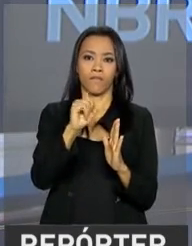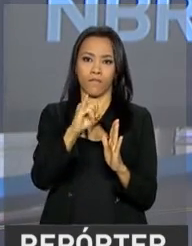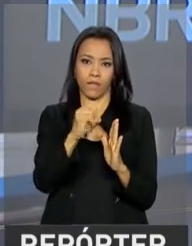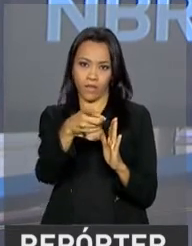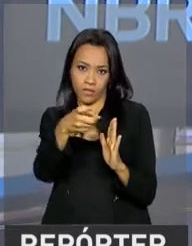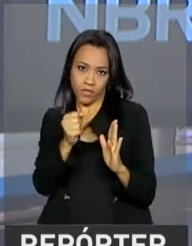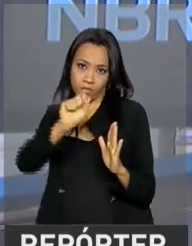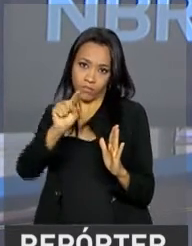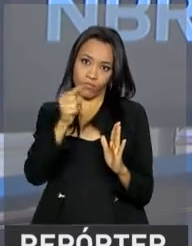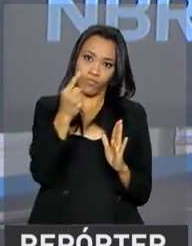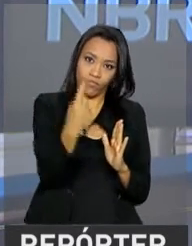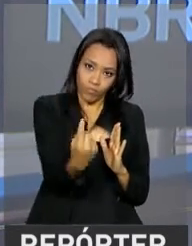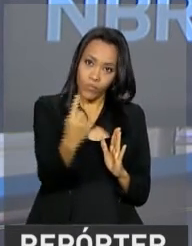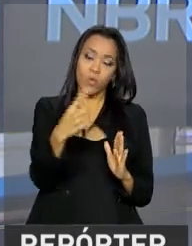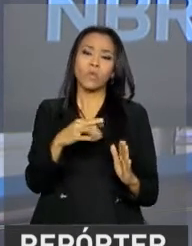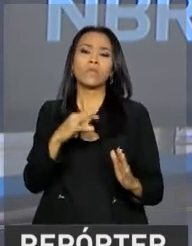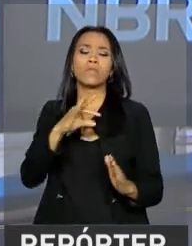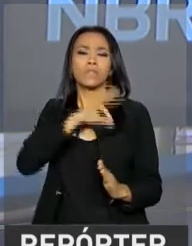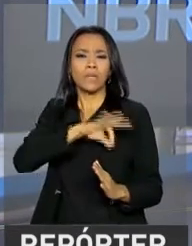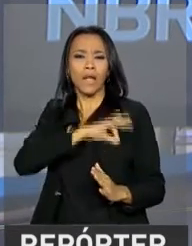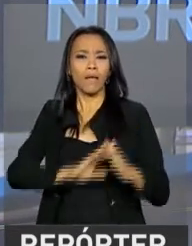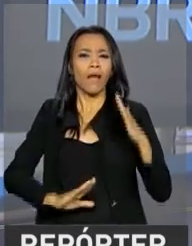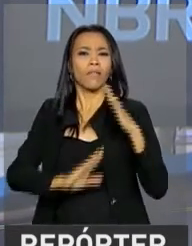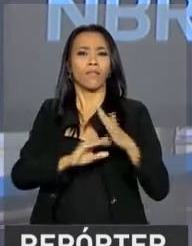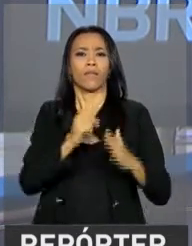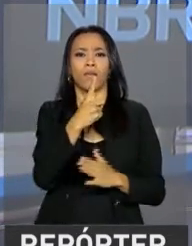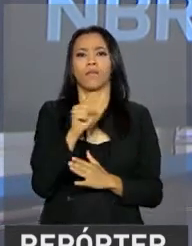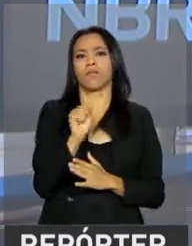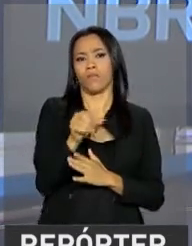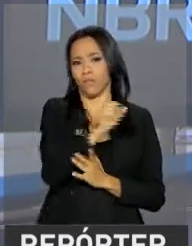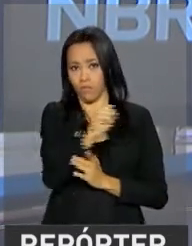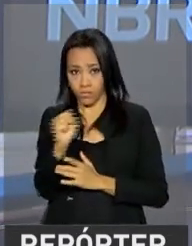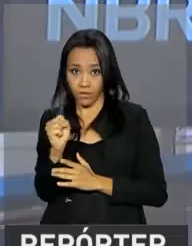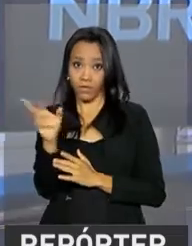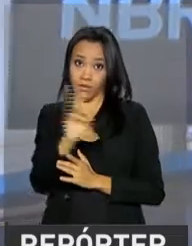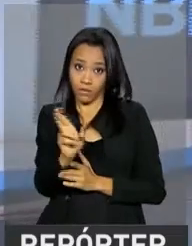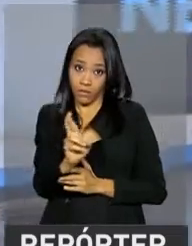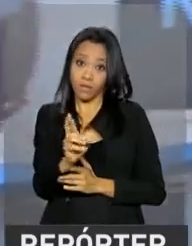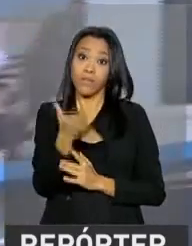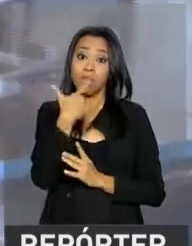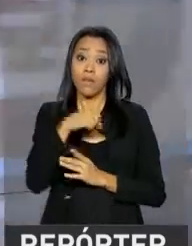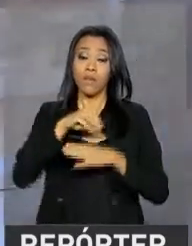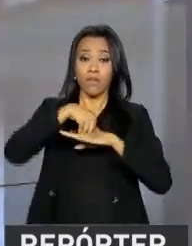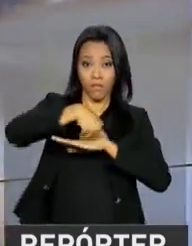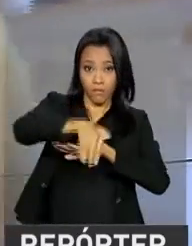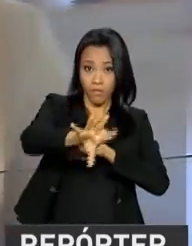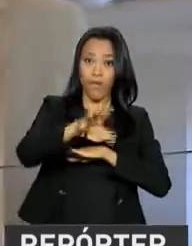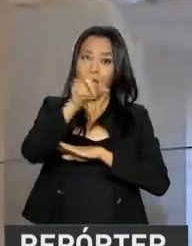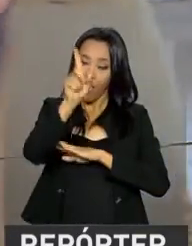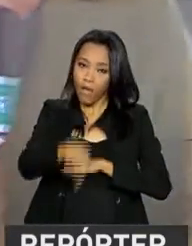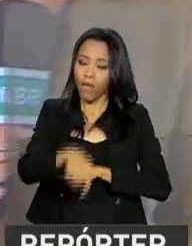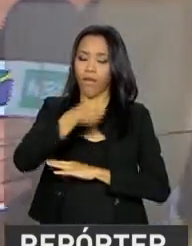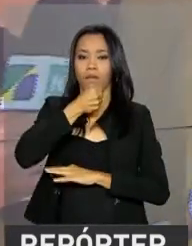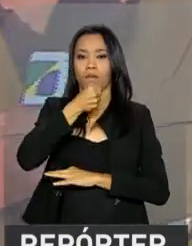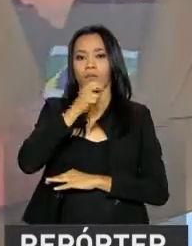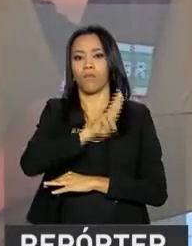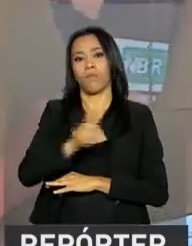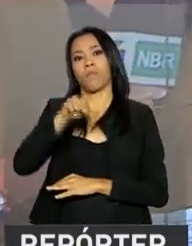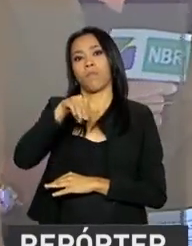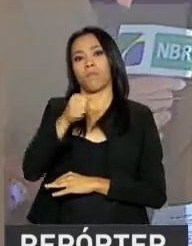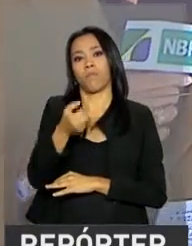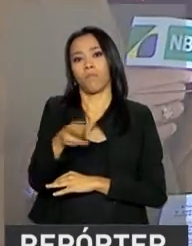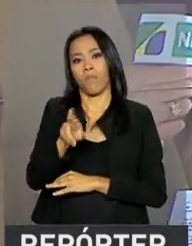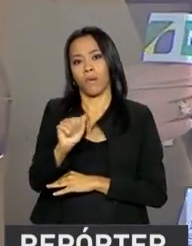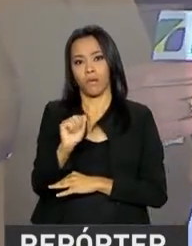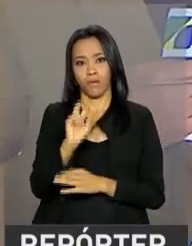renda mensal bruta de até 1.800 reais quem traz as informações ao vivo pra gente é repórter maria que lupi que está